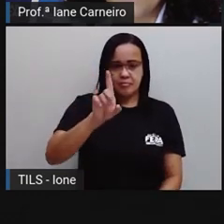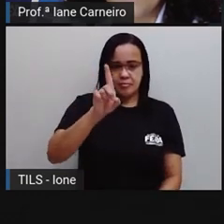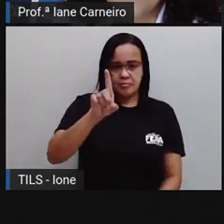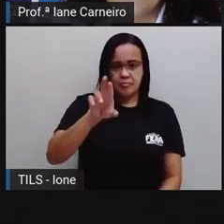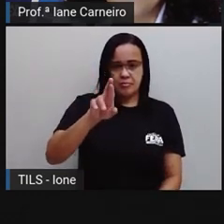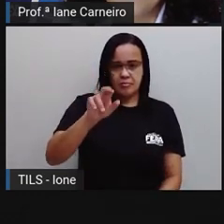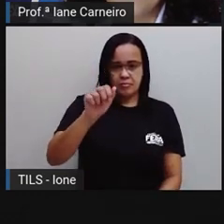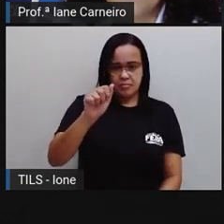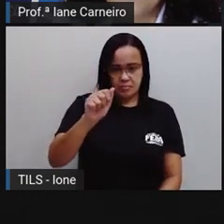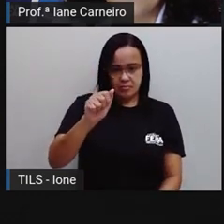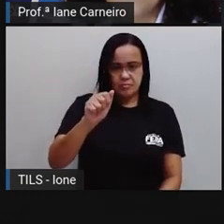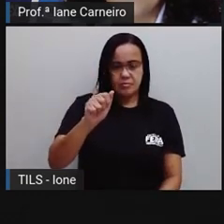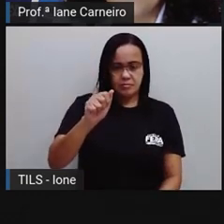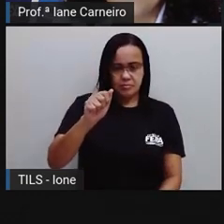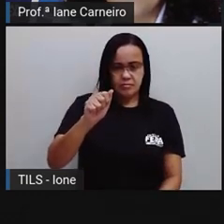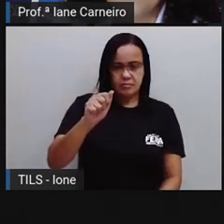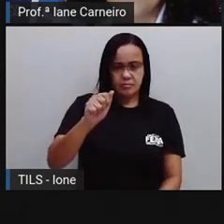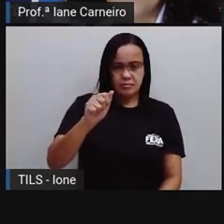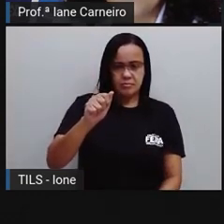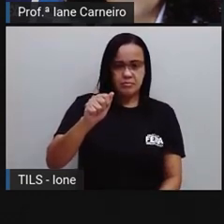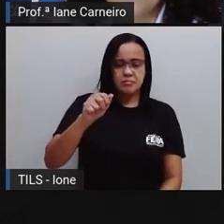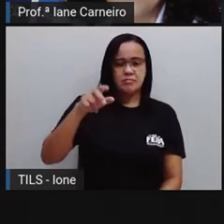o pé